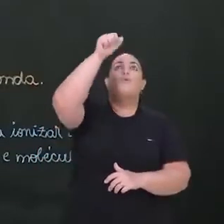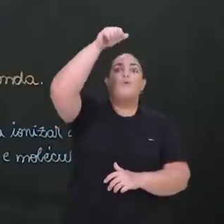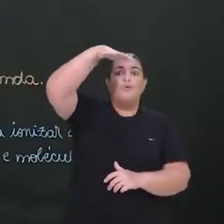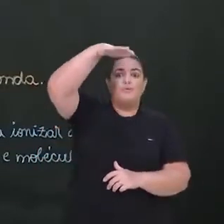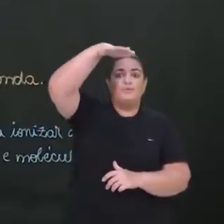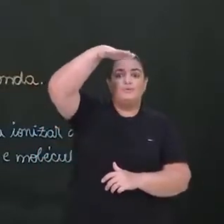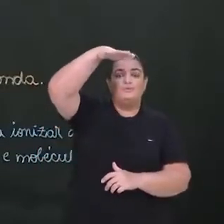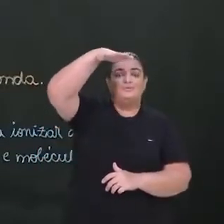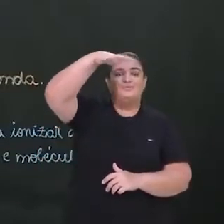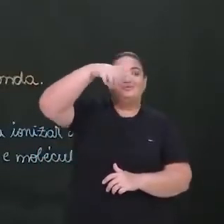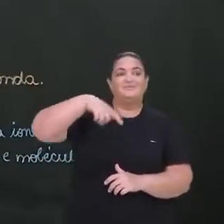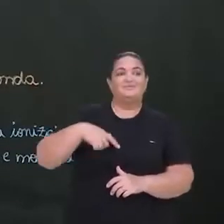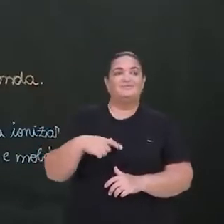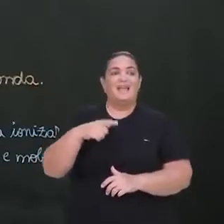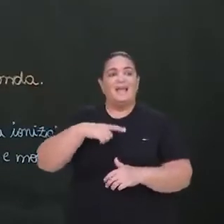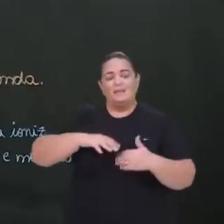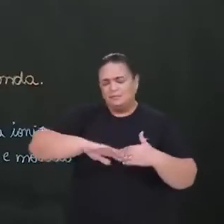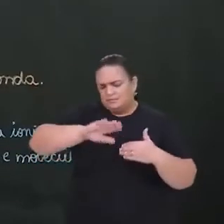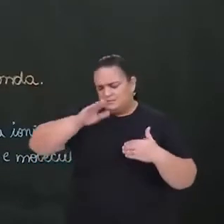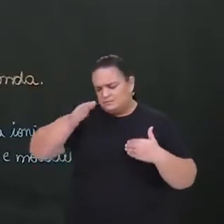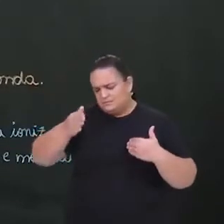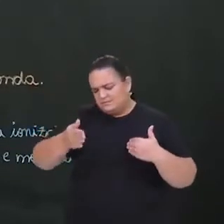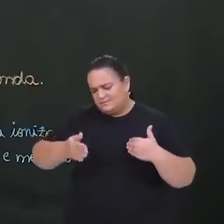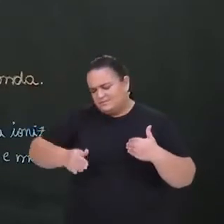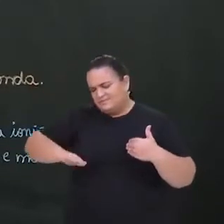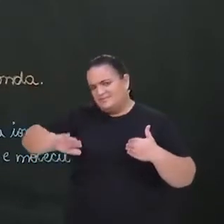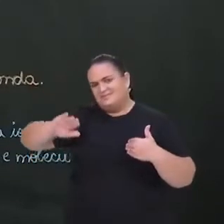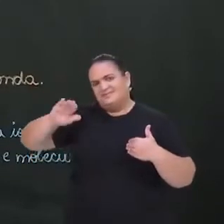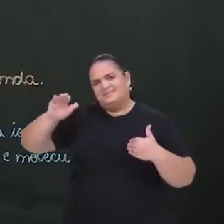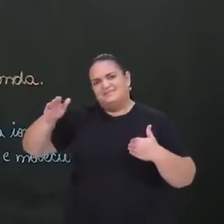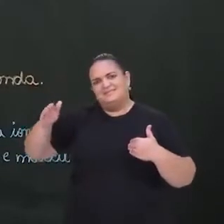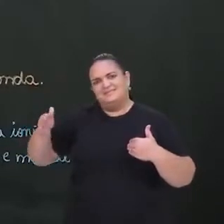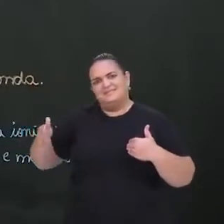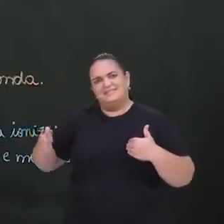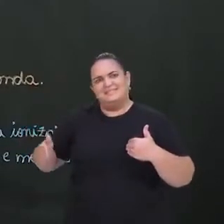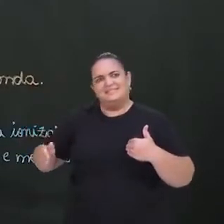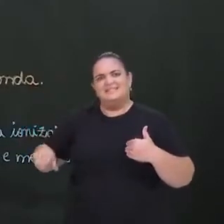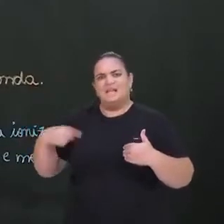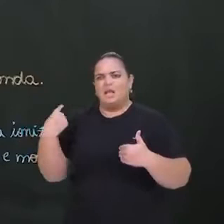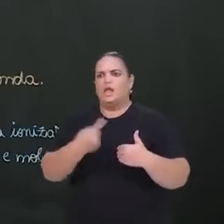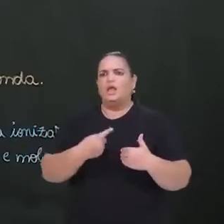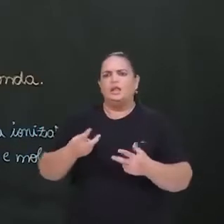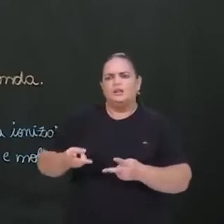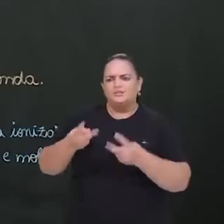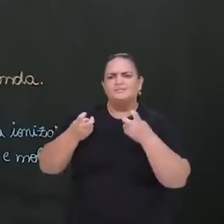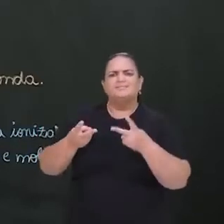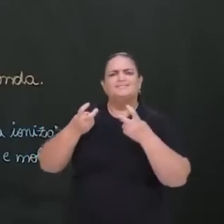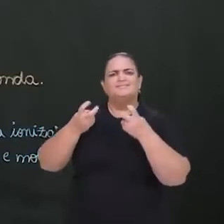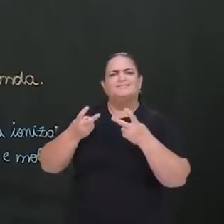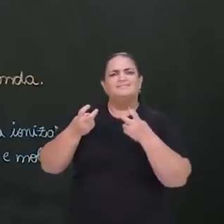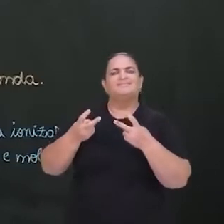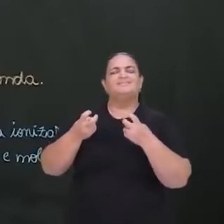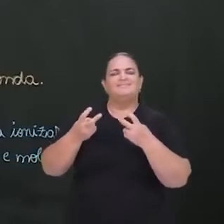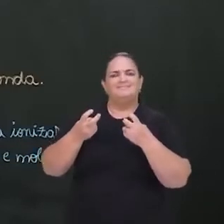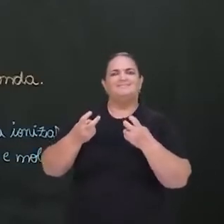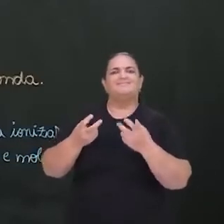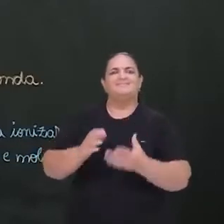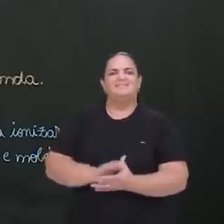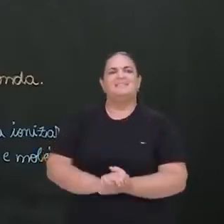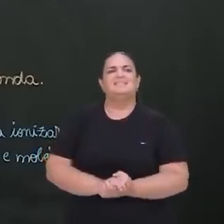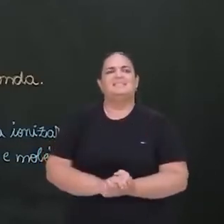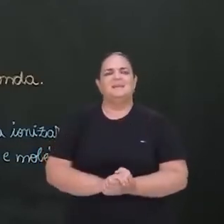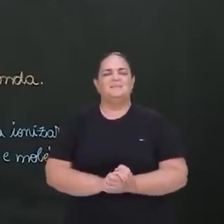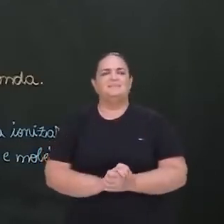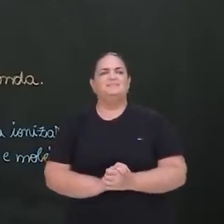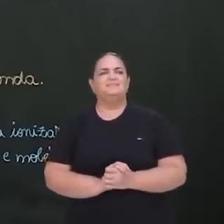Há uma faixa que consegue sensibilizar a vista humana de forma a produzir aí as imagens. Então,